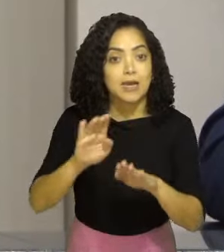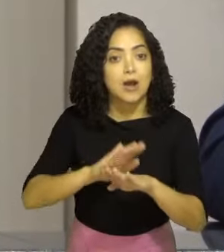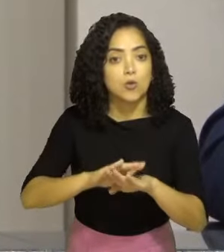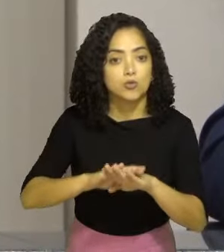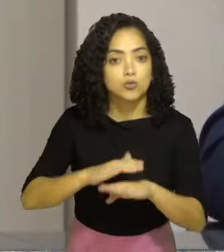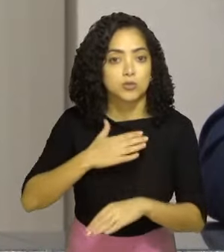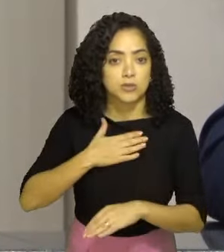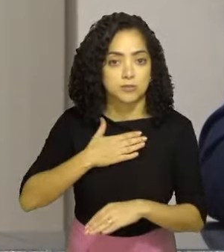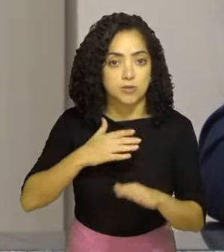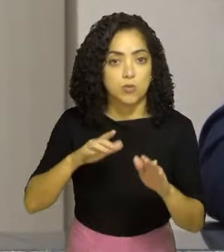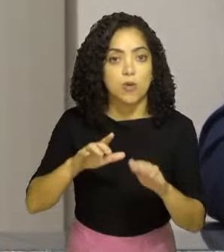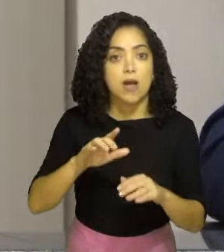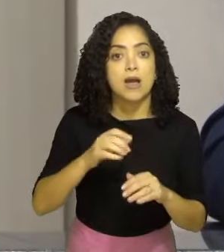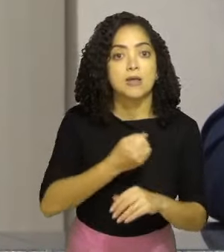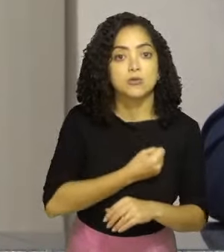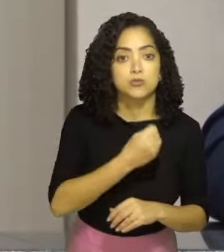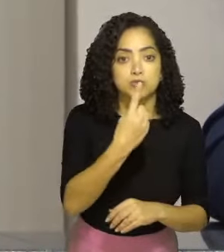a